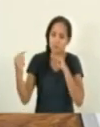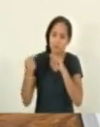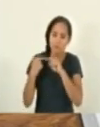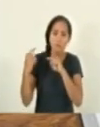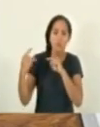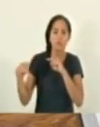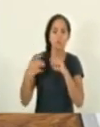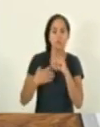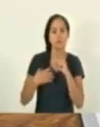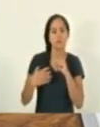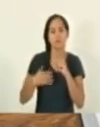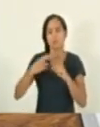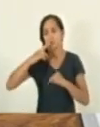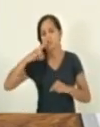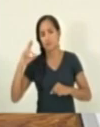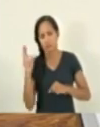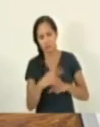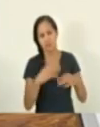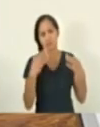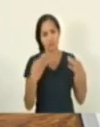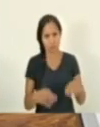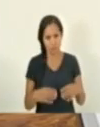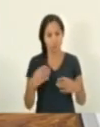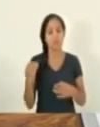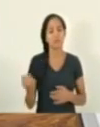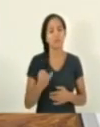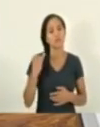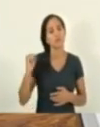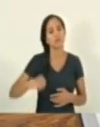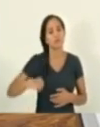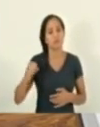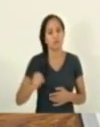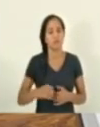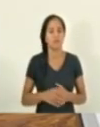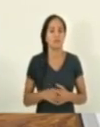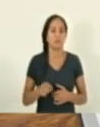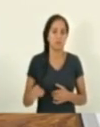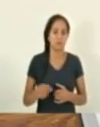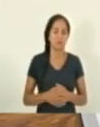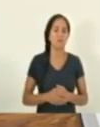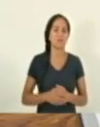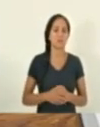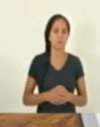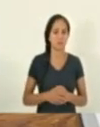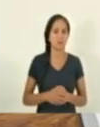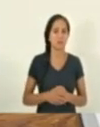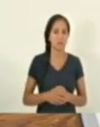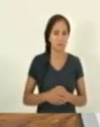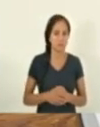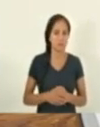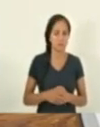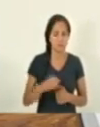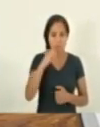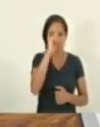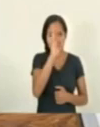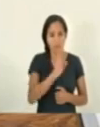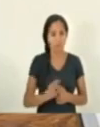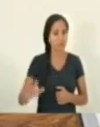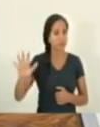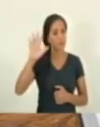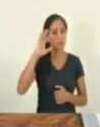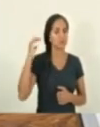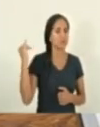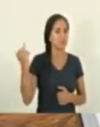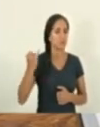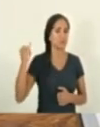e responda ao censo. É fundamental. Isso é importantíssimo para a nação brasileira, isso